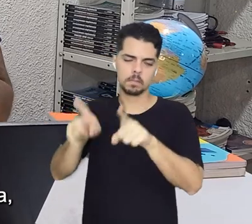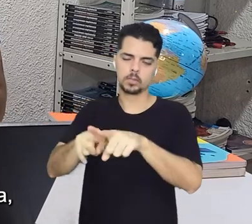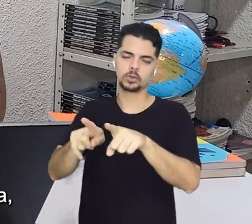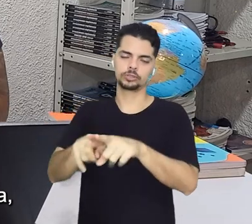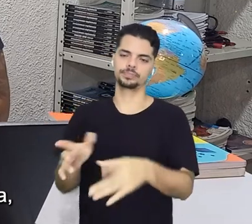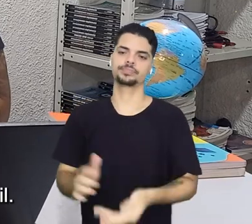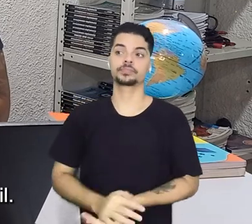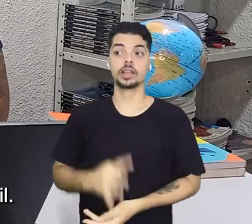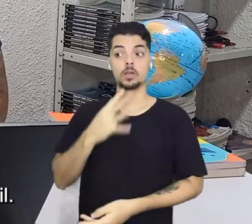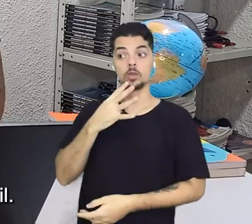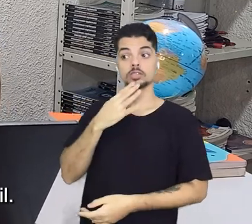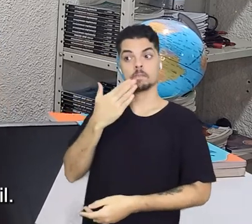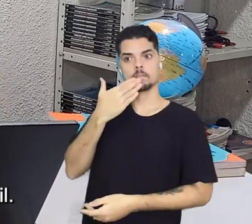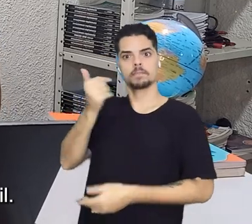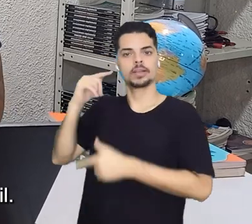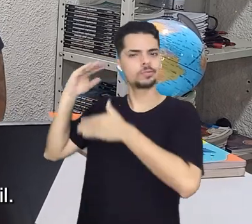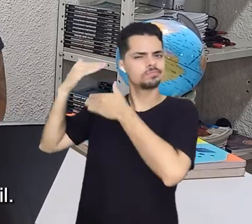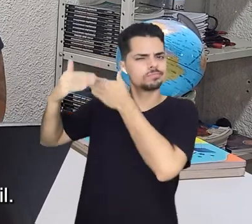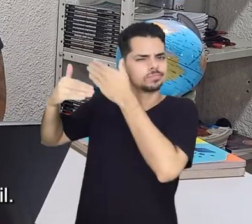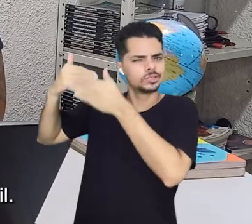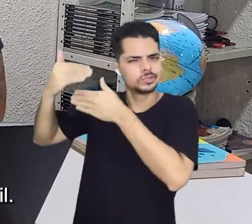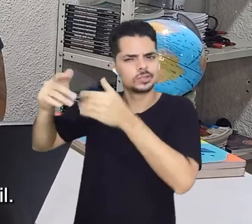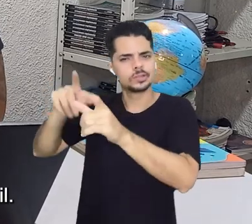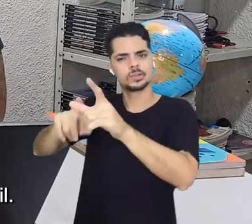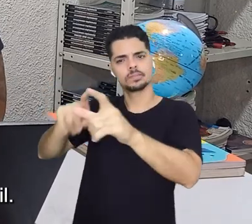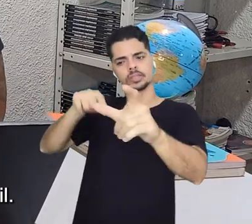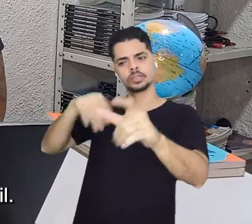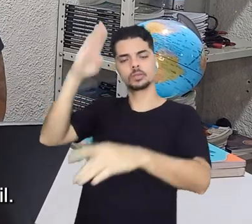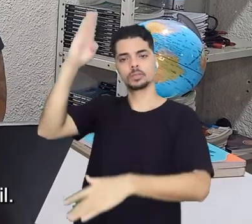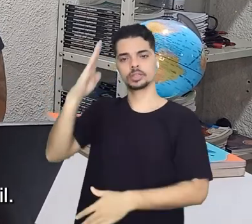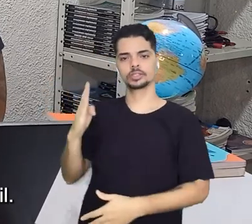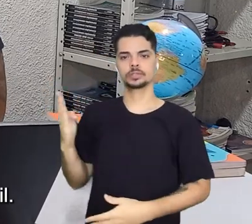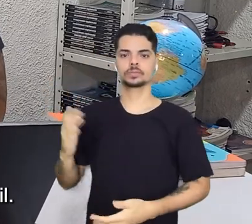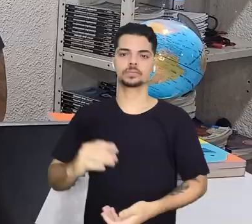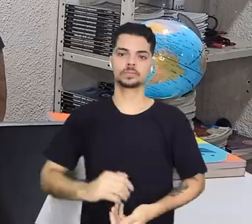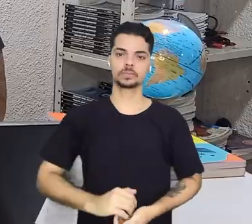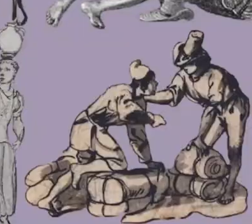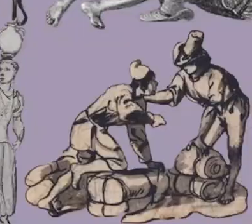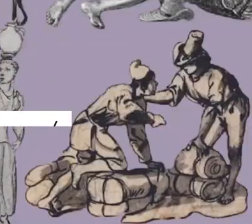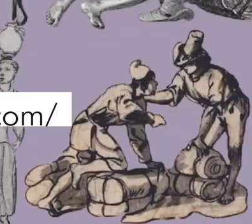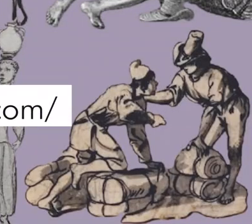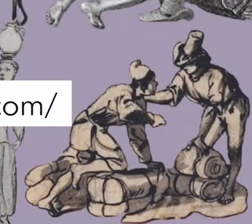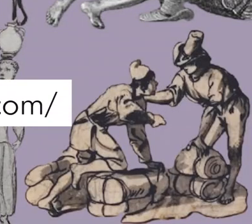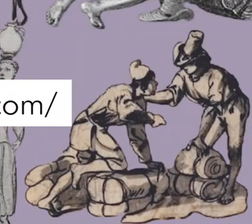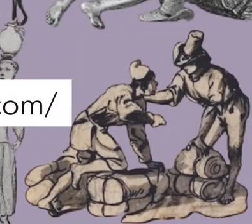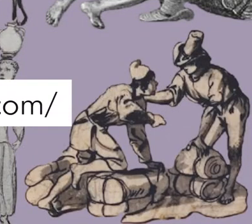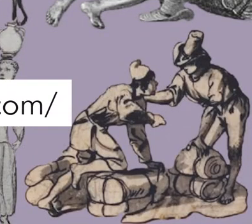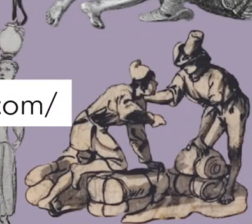leitura, para conhecer melhor esse processo de independência do Brasil.